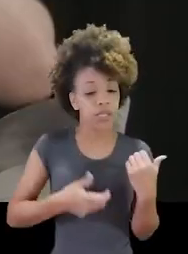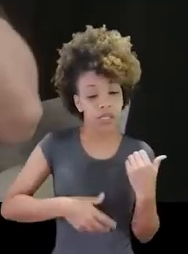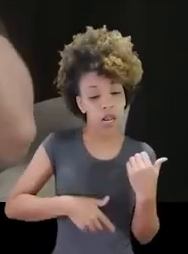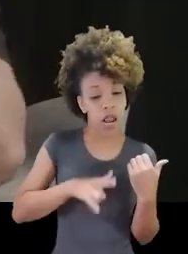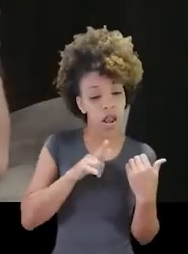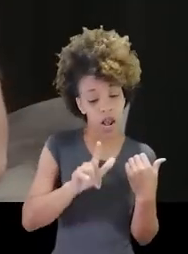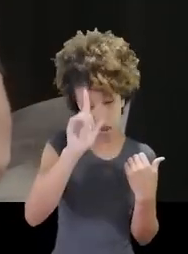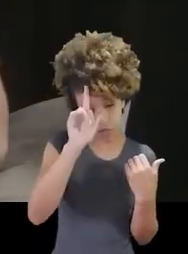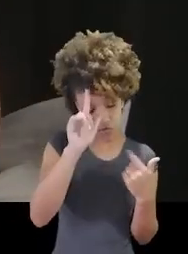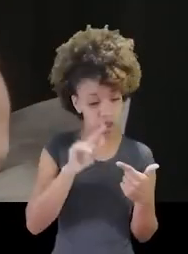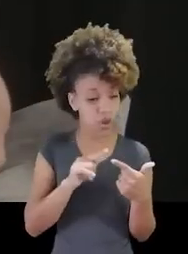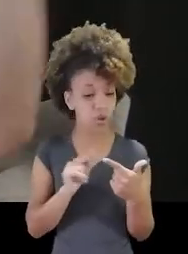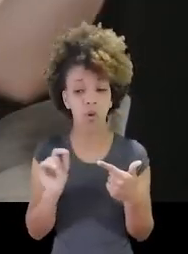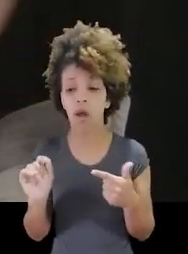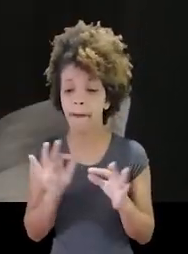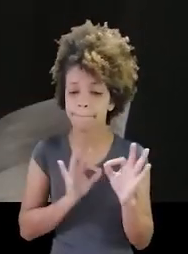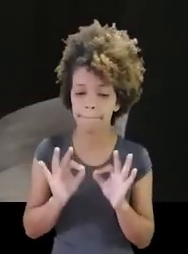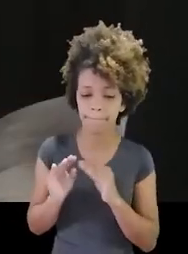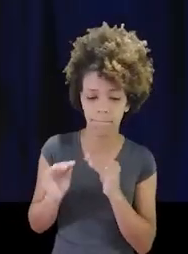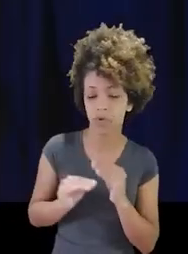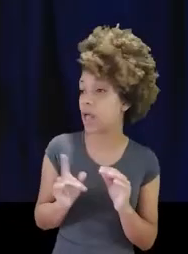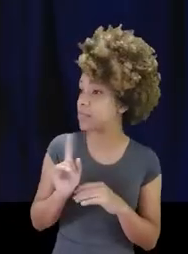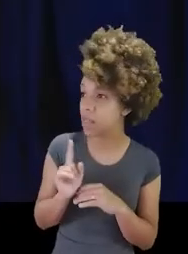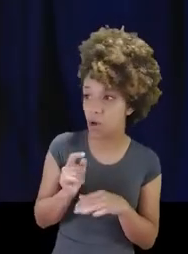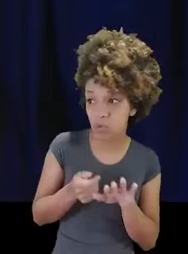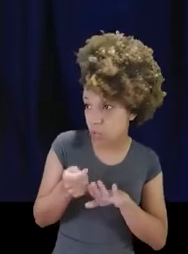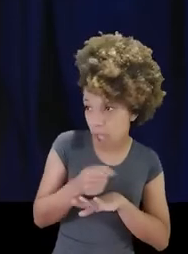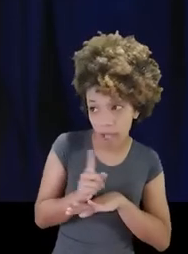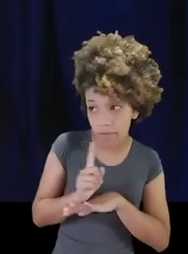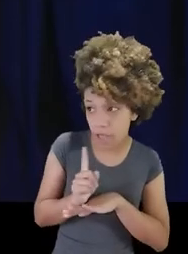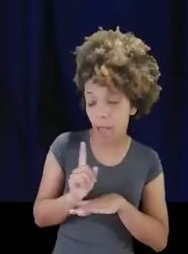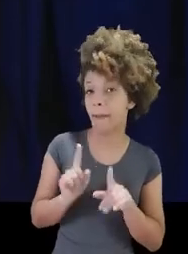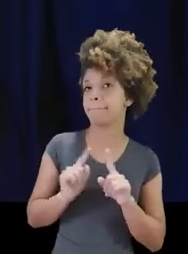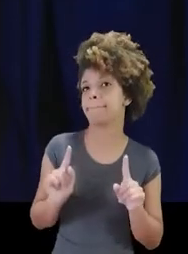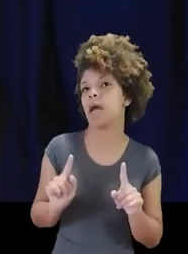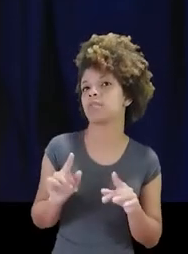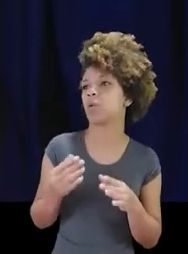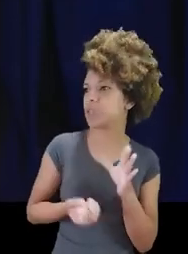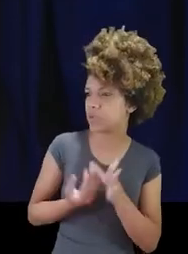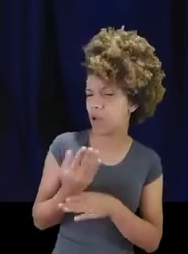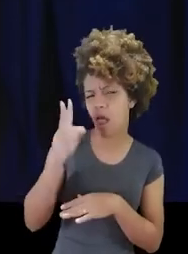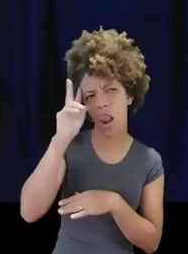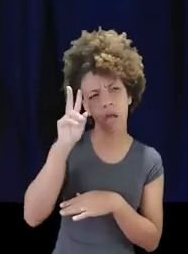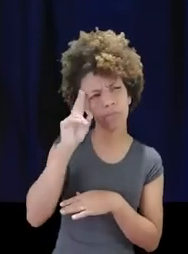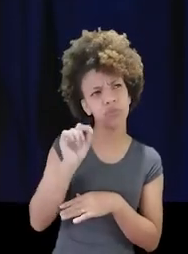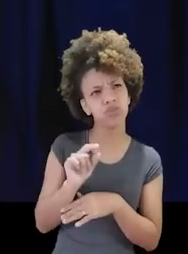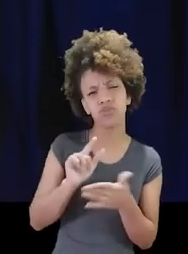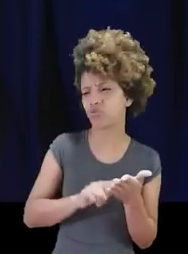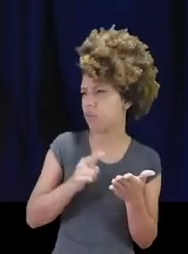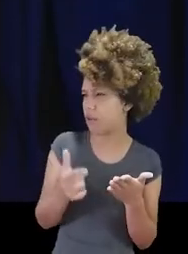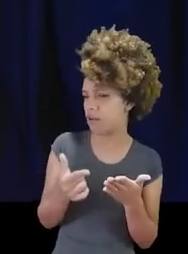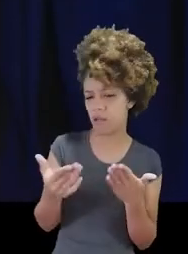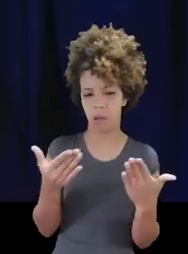guitarrista Latino ou coisa não sei o quê montar a banda Então mas não era fake só que quando eu lancei eu lembro de de